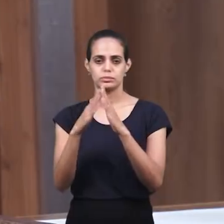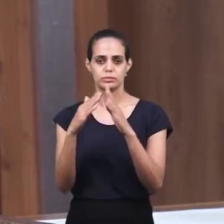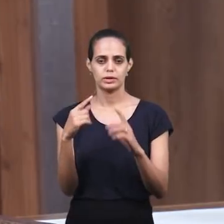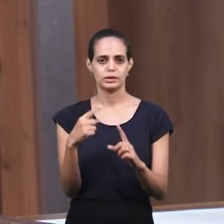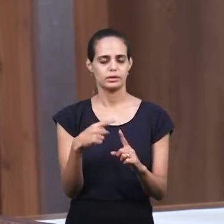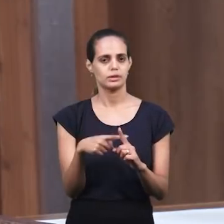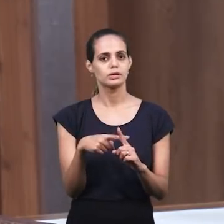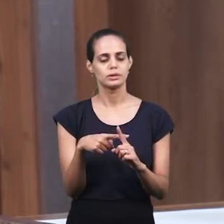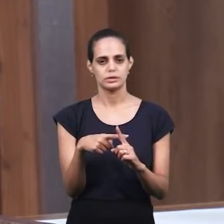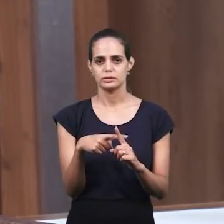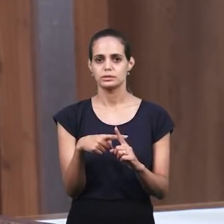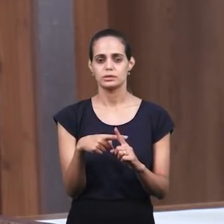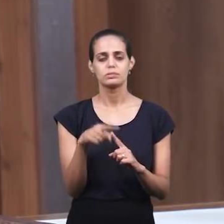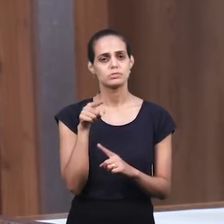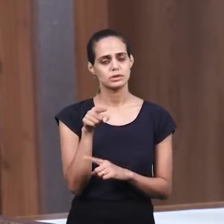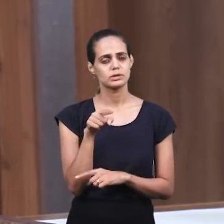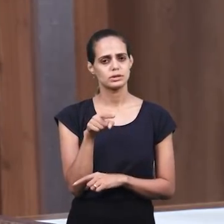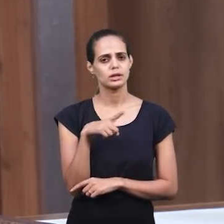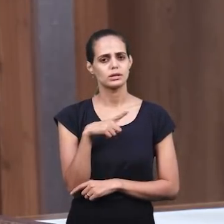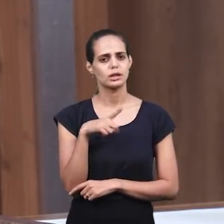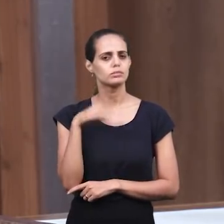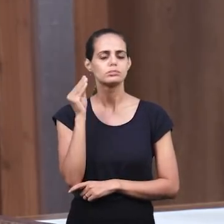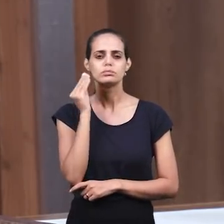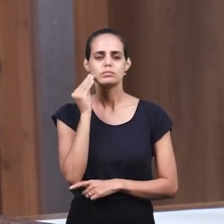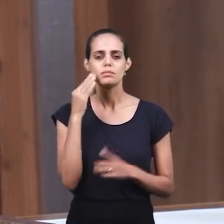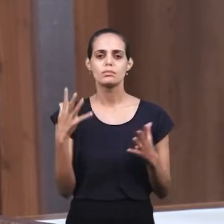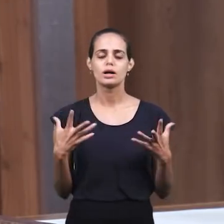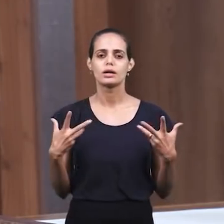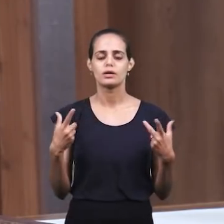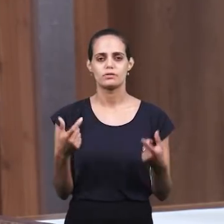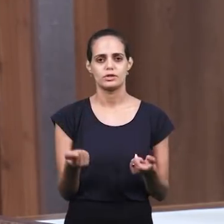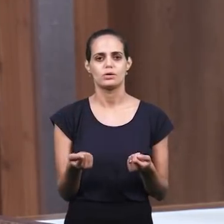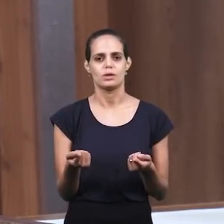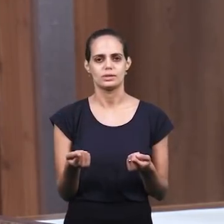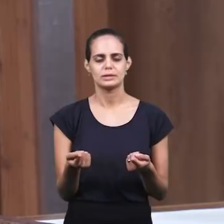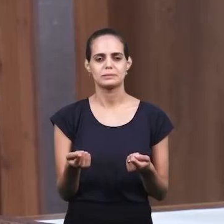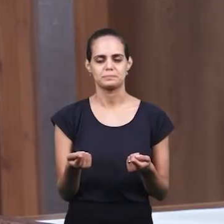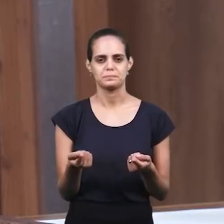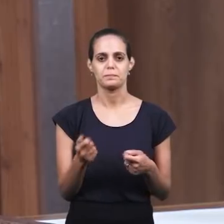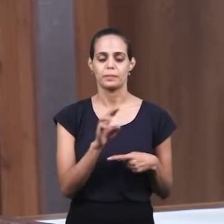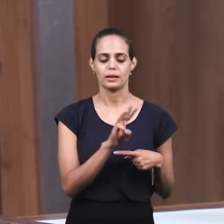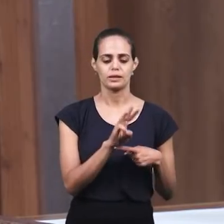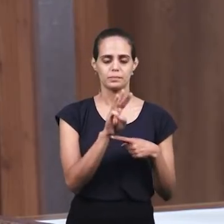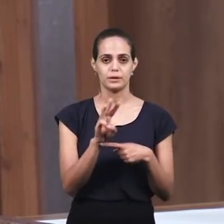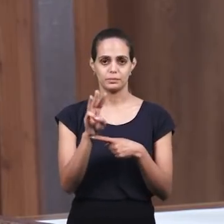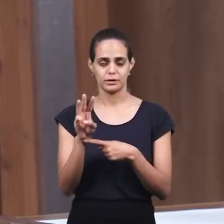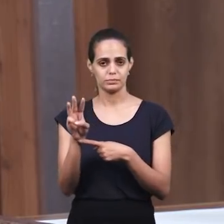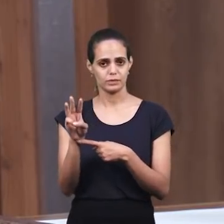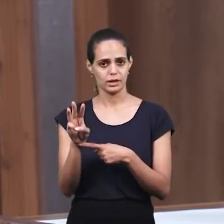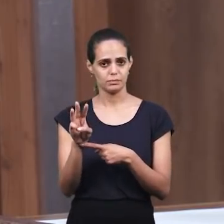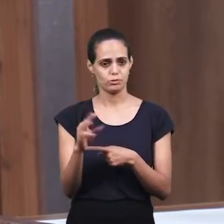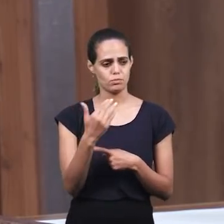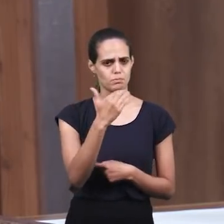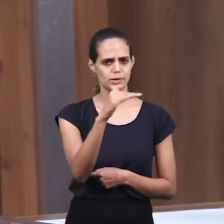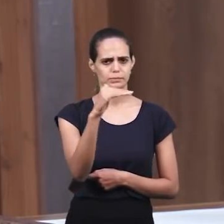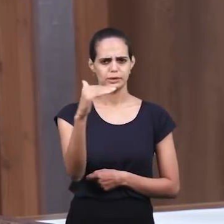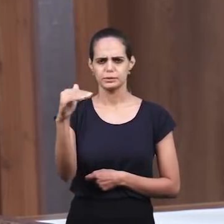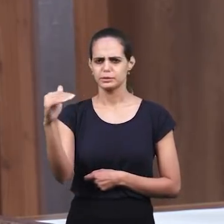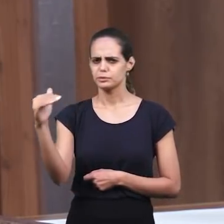você tem essa oportunidade de enviar esse link para alguém por quem você está orando. O Senhor nos chamou para pregar o Evangelho a toda